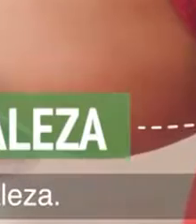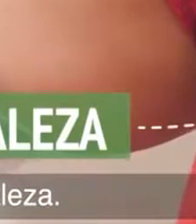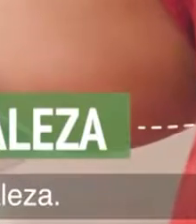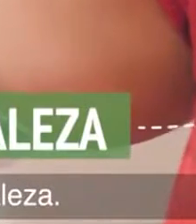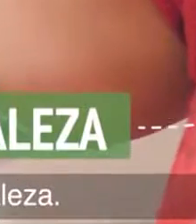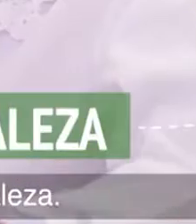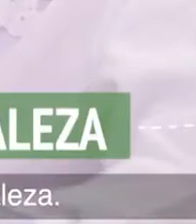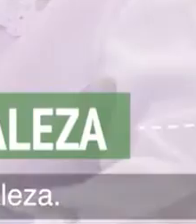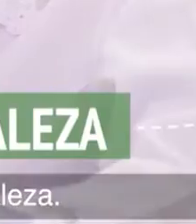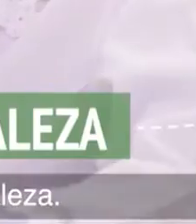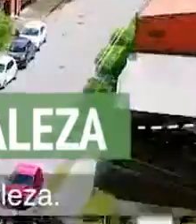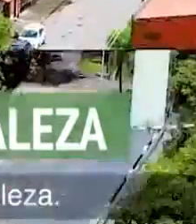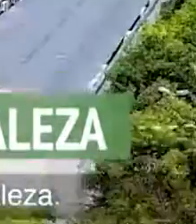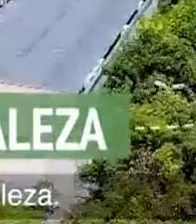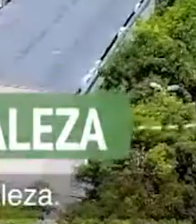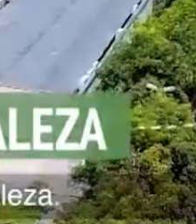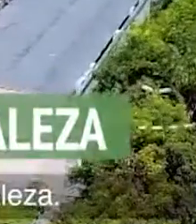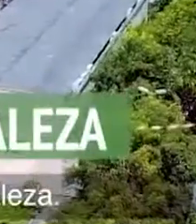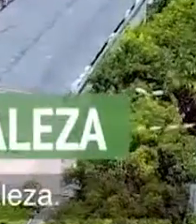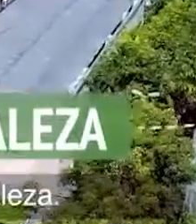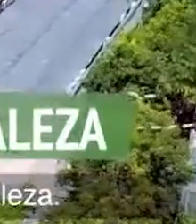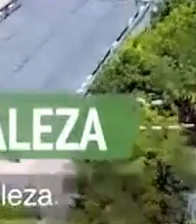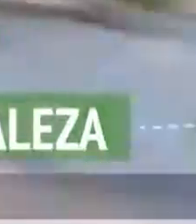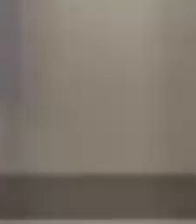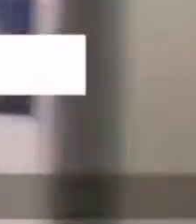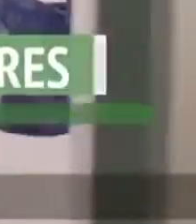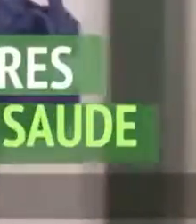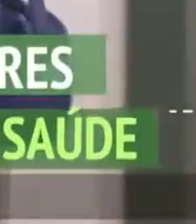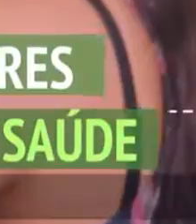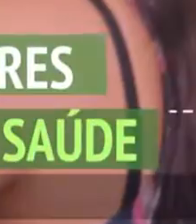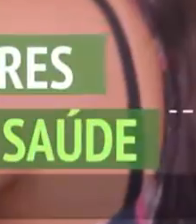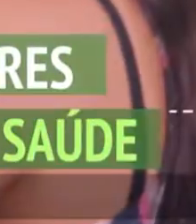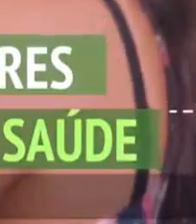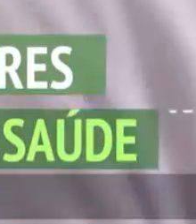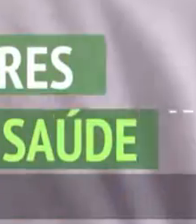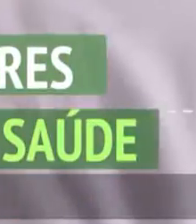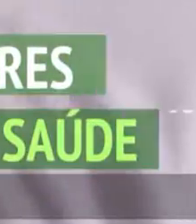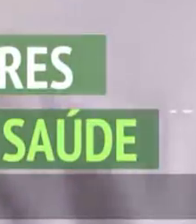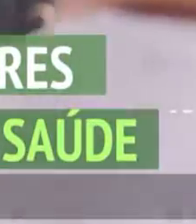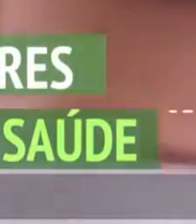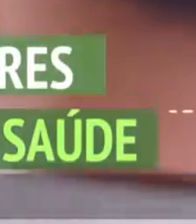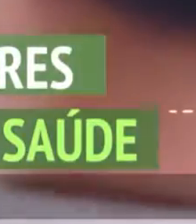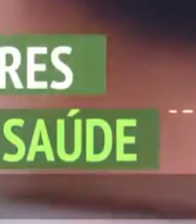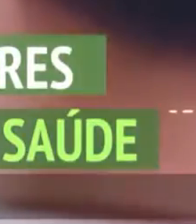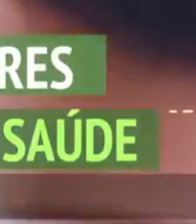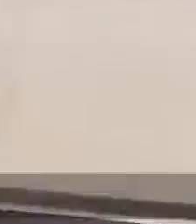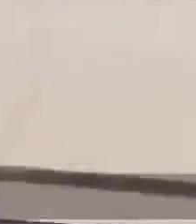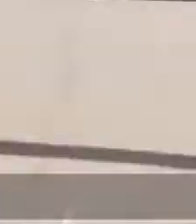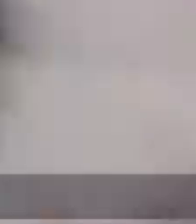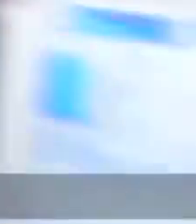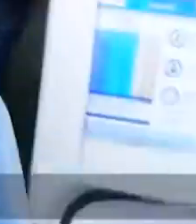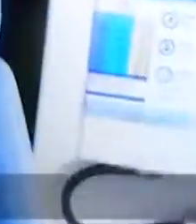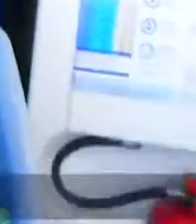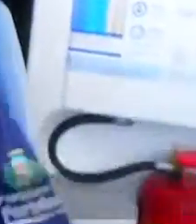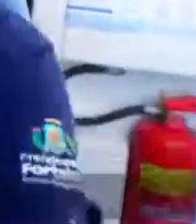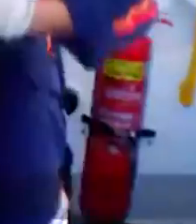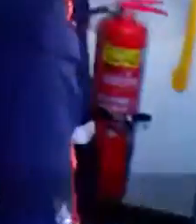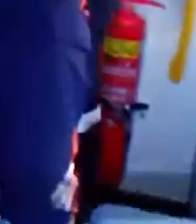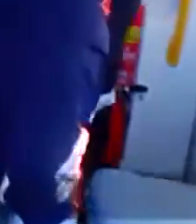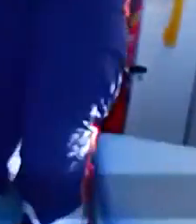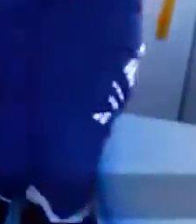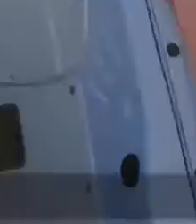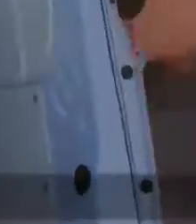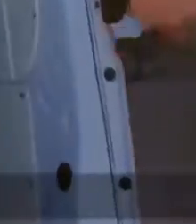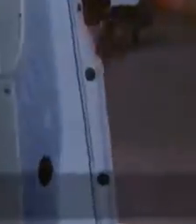A Prefeitura trabalha para ampliar a rede de saúde Fortaleza. Criou os monitores da rede de postos de saúde